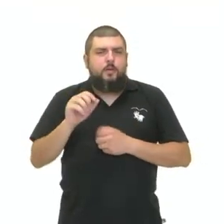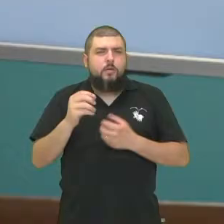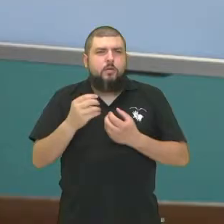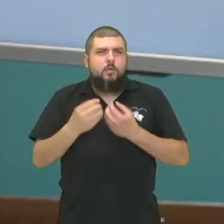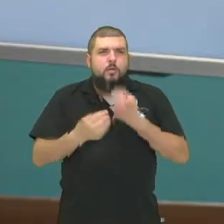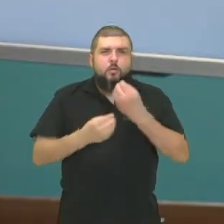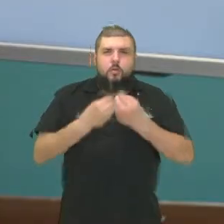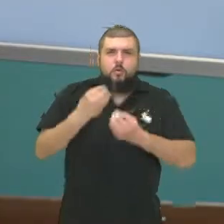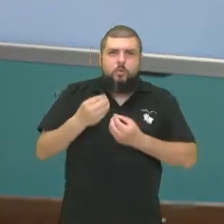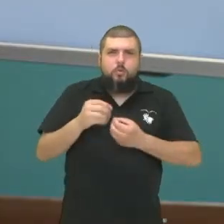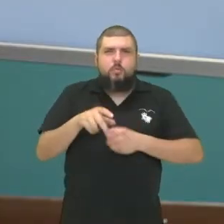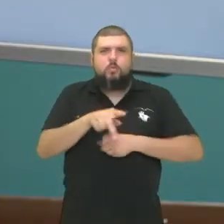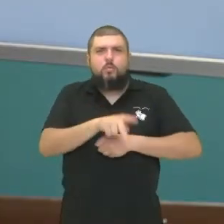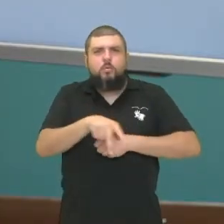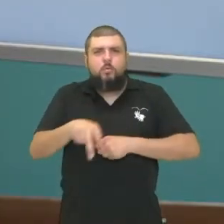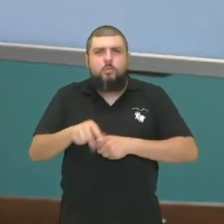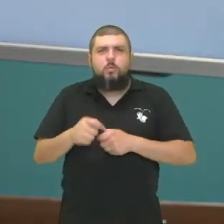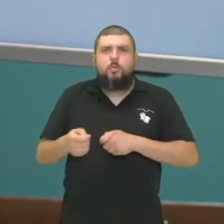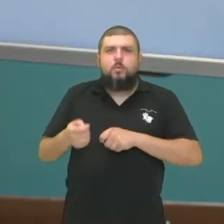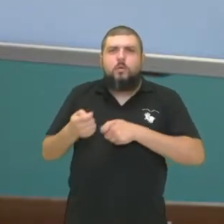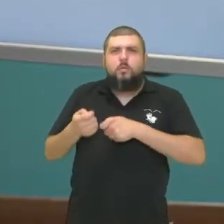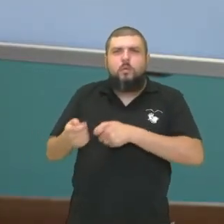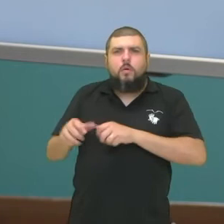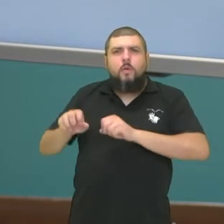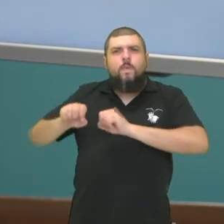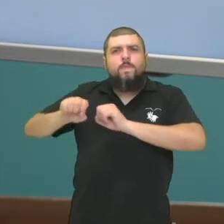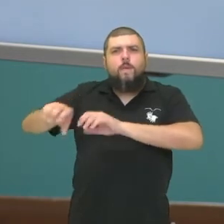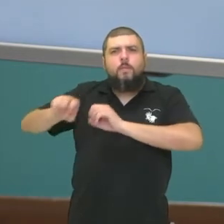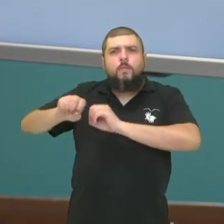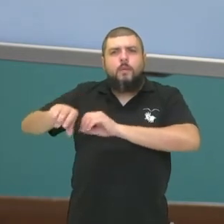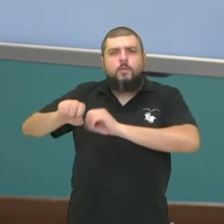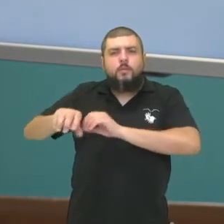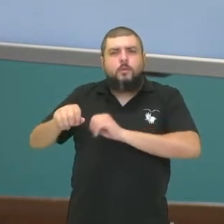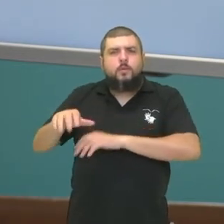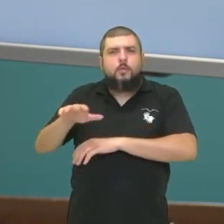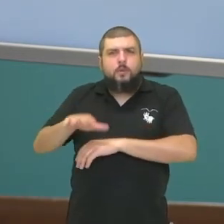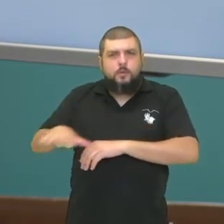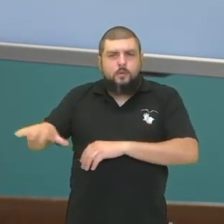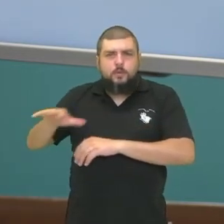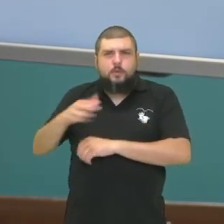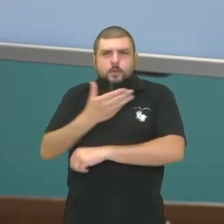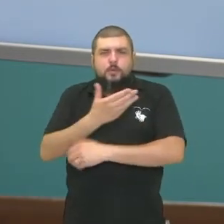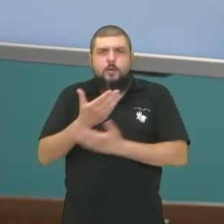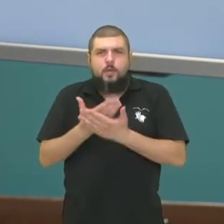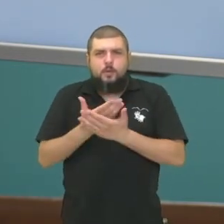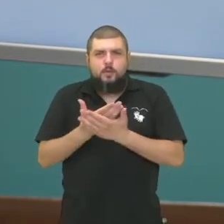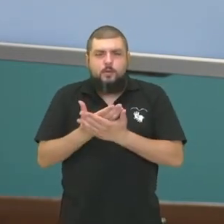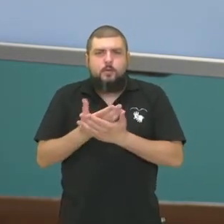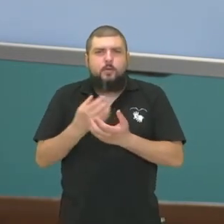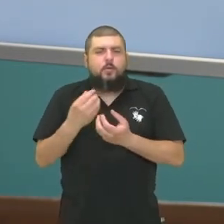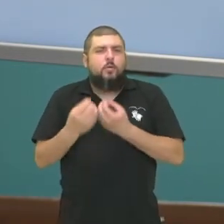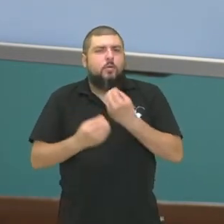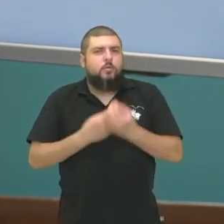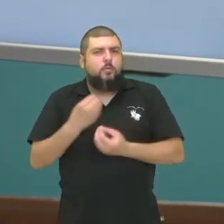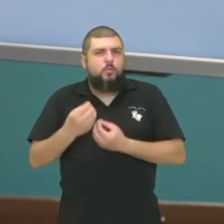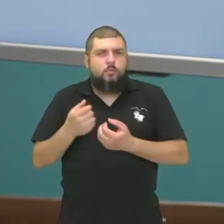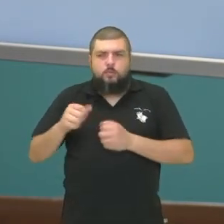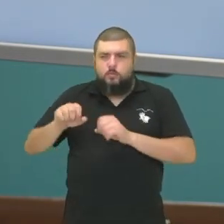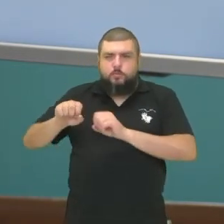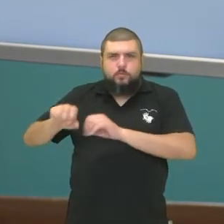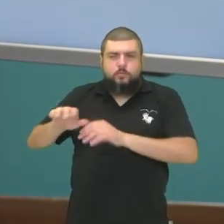professor aí ilustra, como o professor utiliza durante suas aulas as notícias falsas para ensinar.